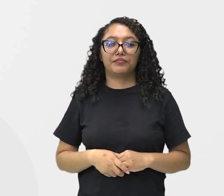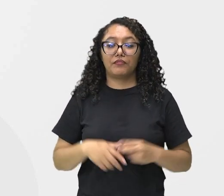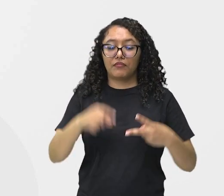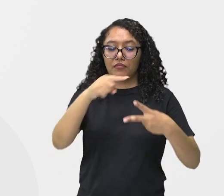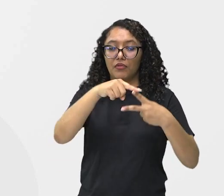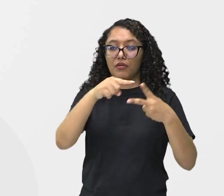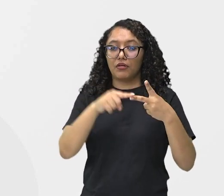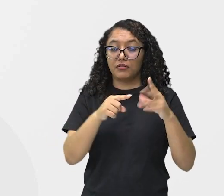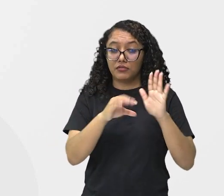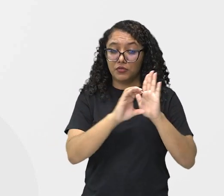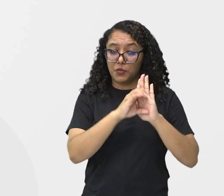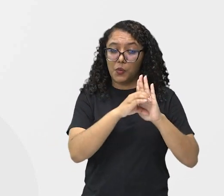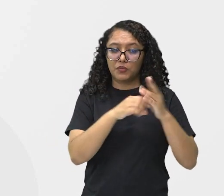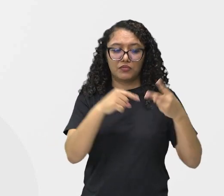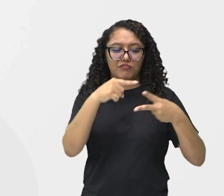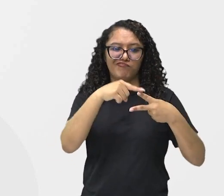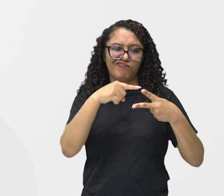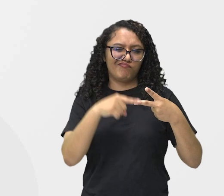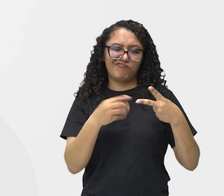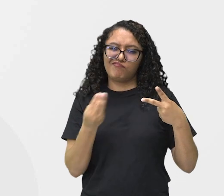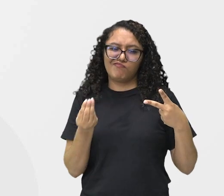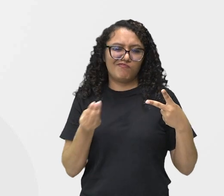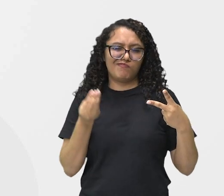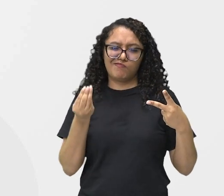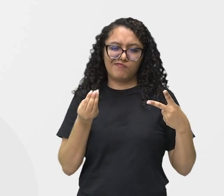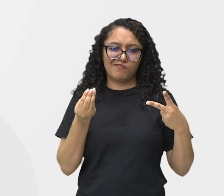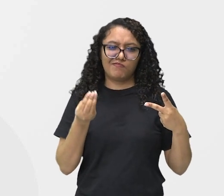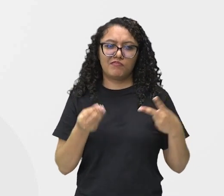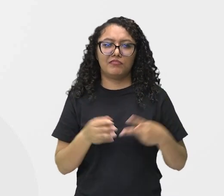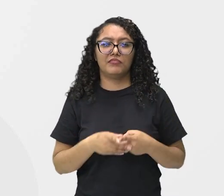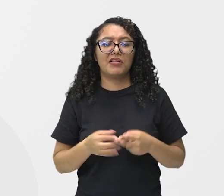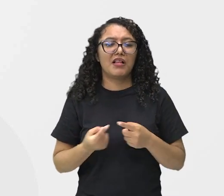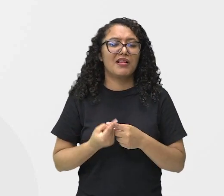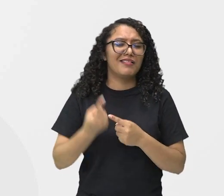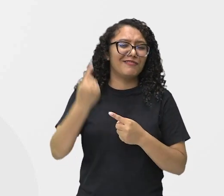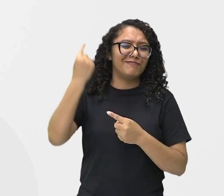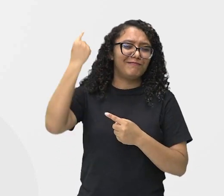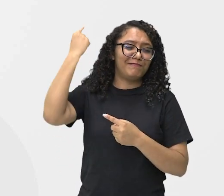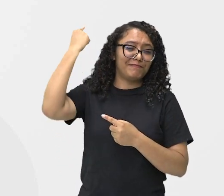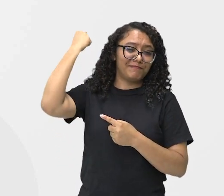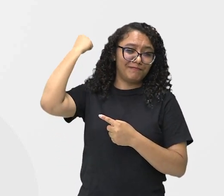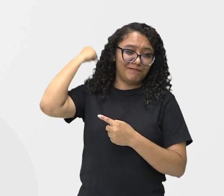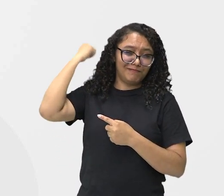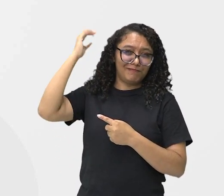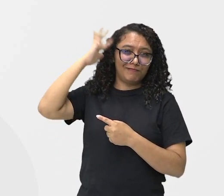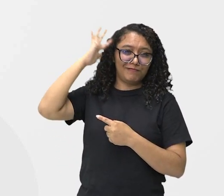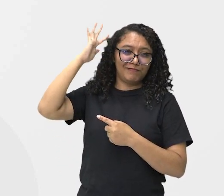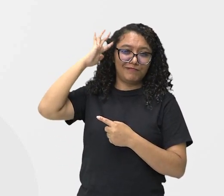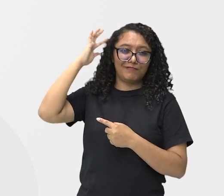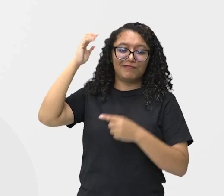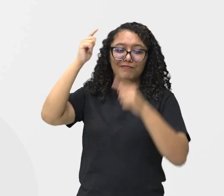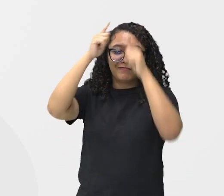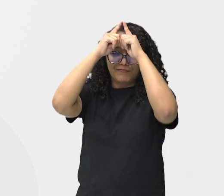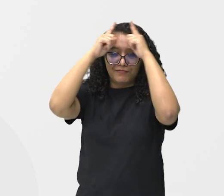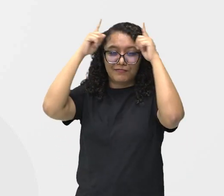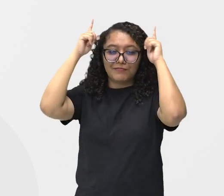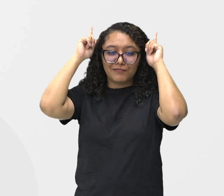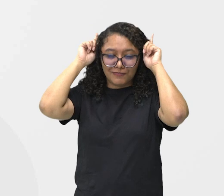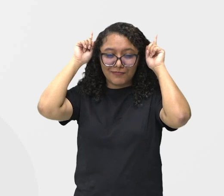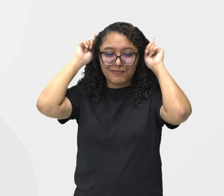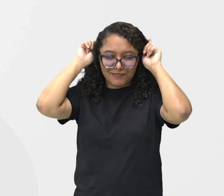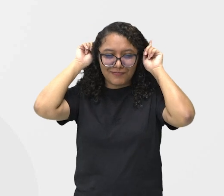da imanência? Ah, pessoal, começou lá na filosofia, na Grécia